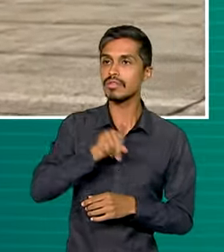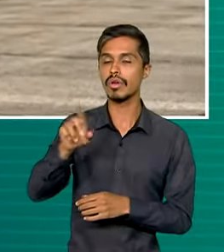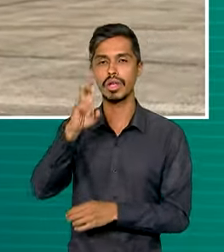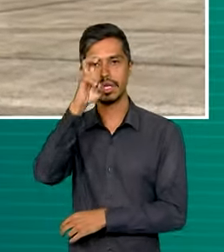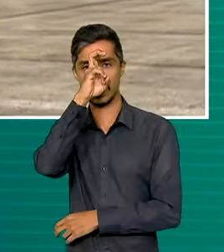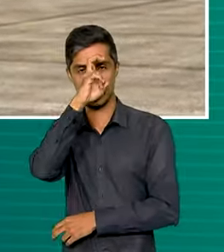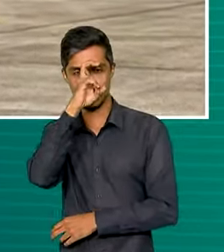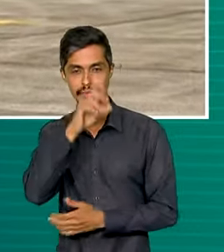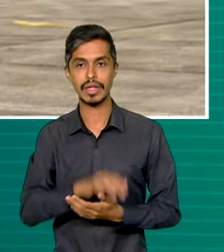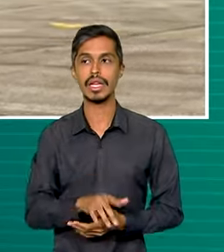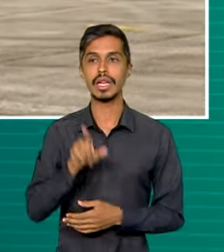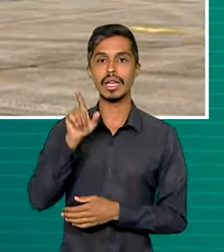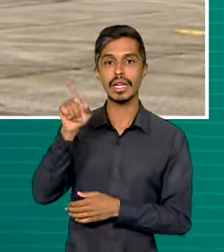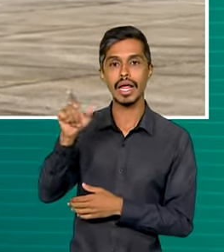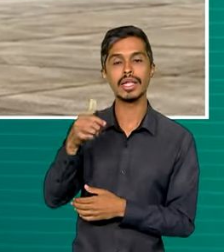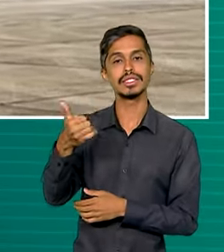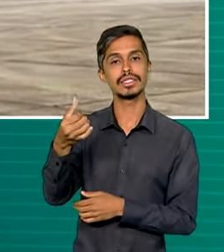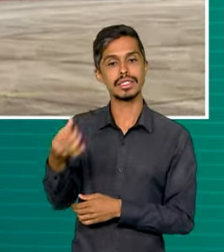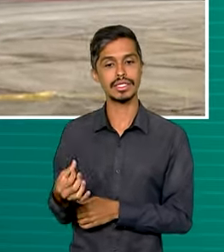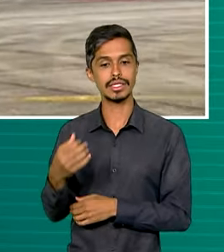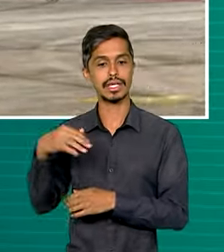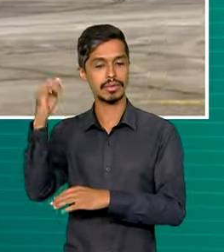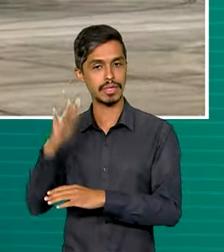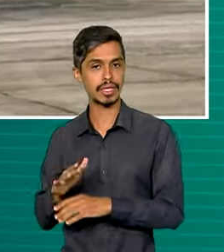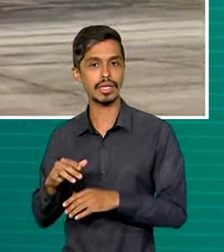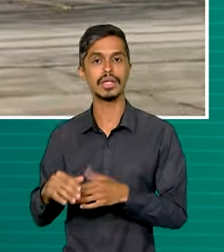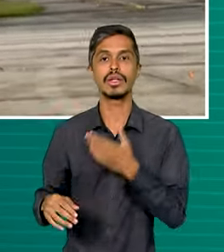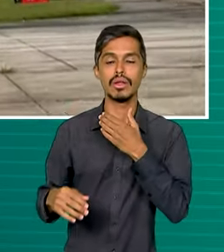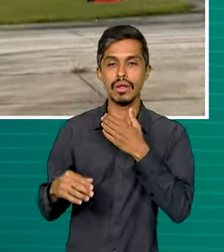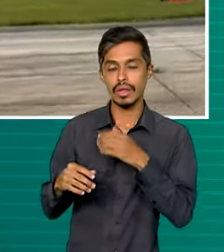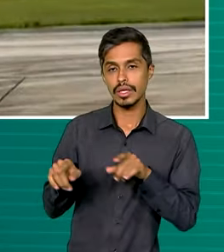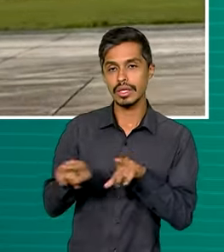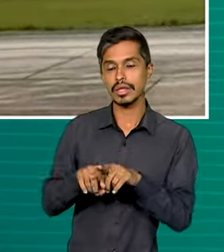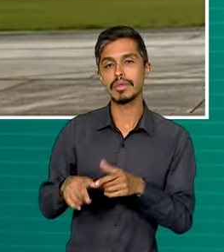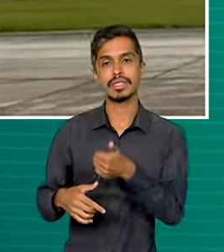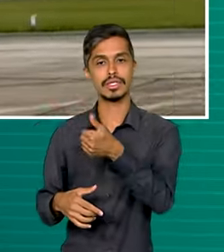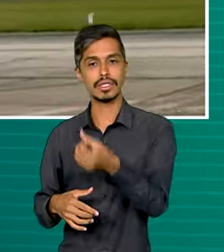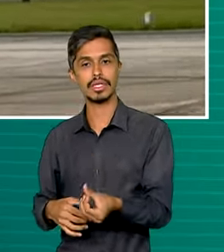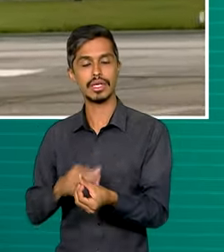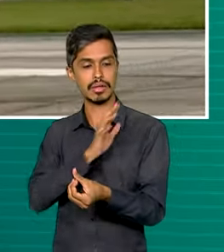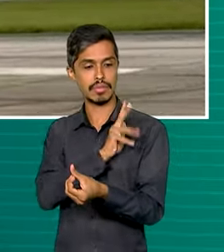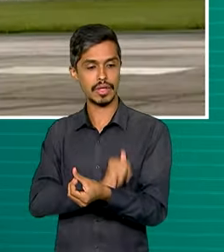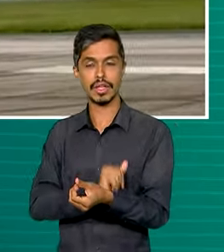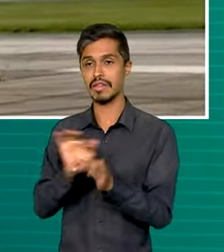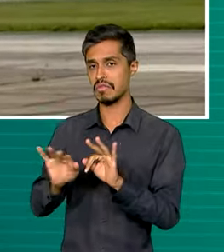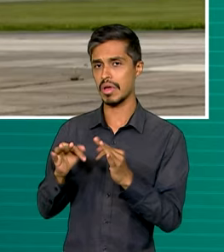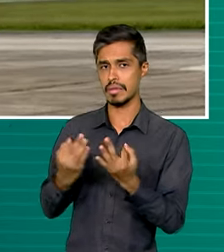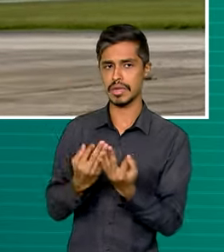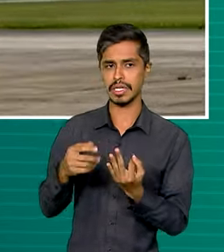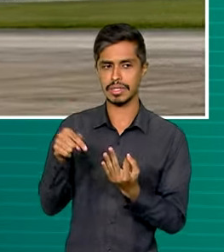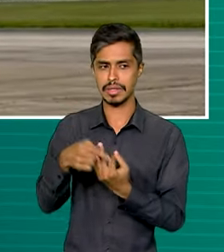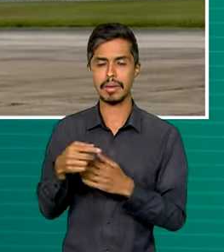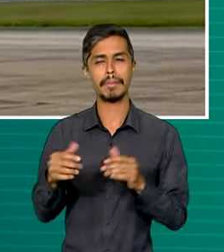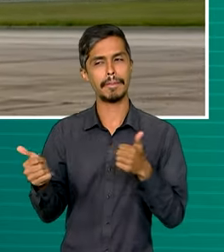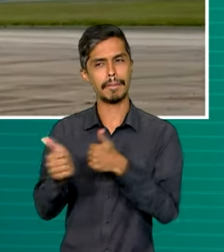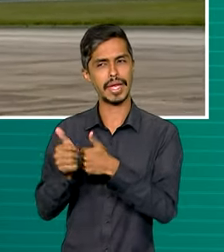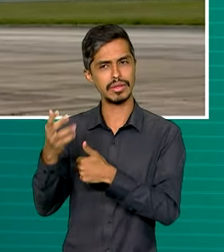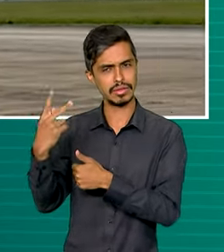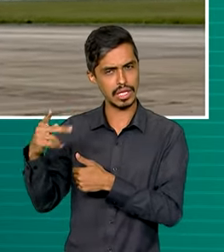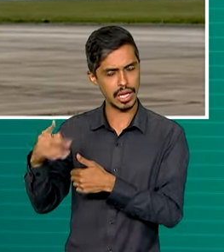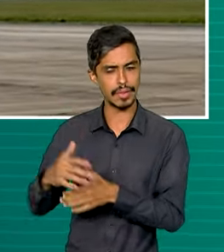Egito, onde 16 brasileiros e 16 palestinos, que são familiares aí próximos a esses